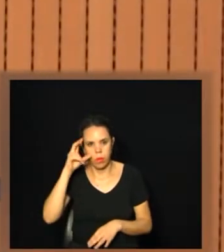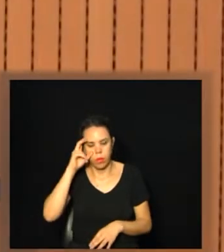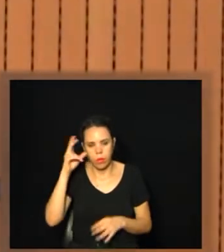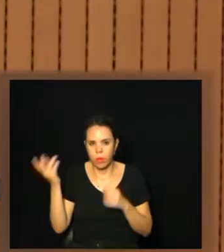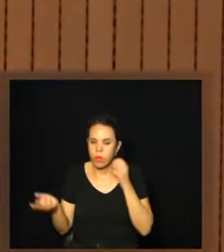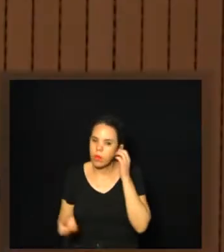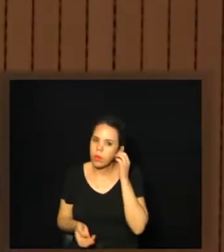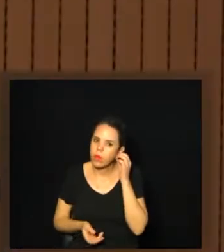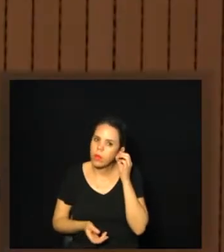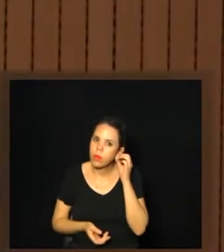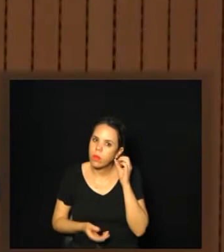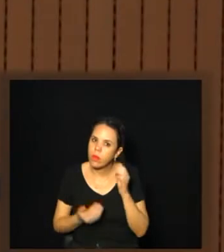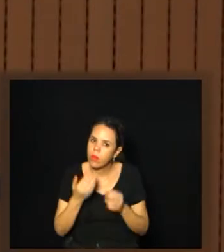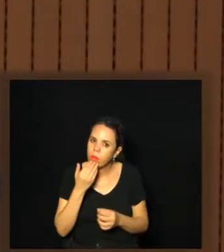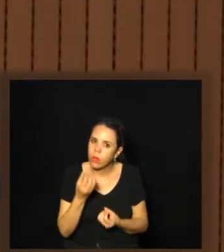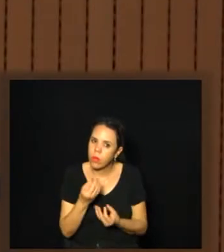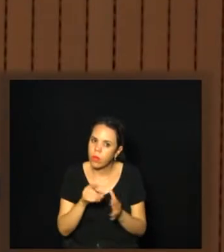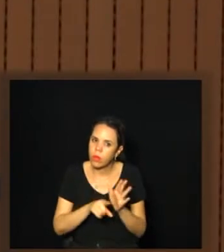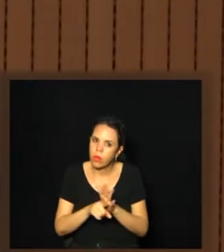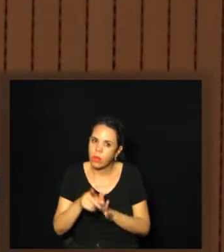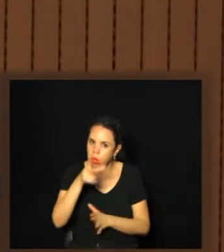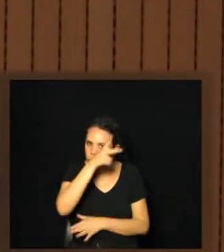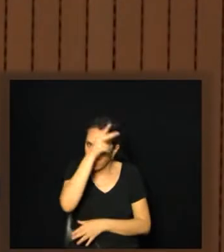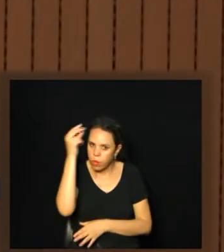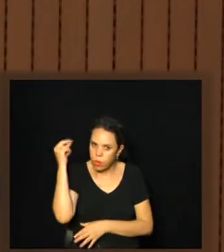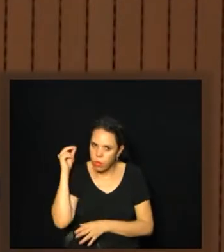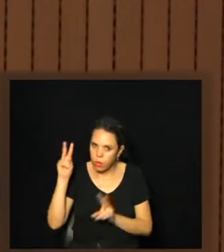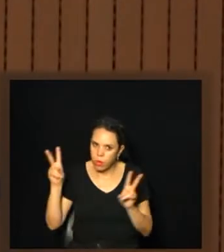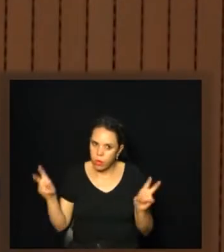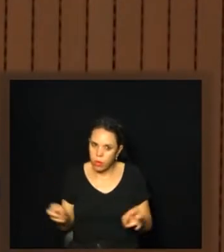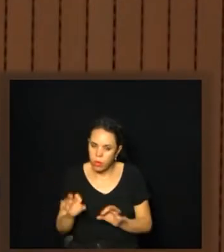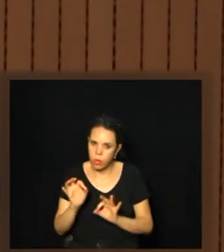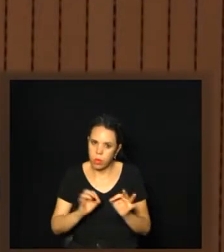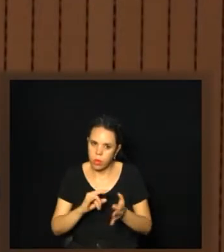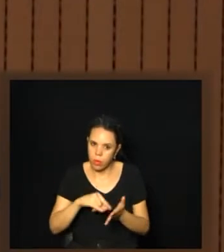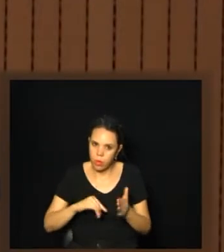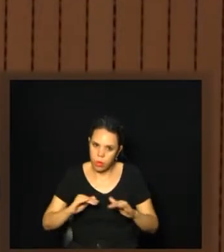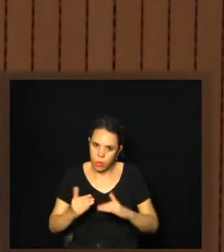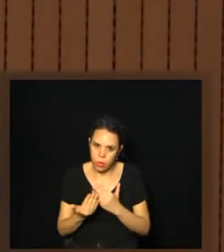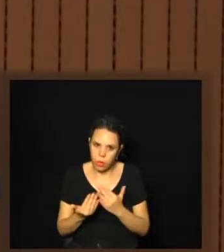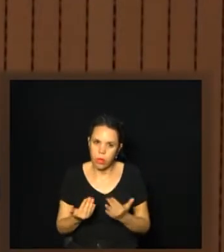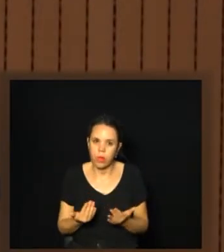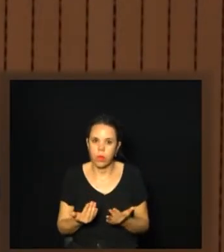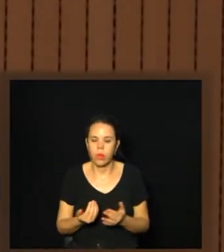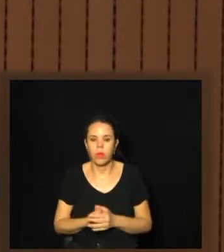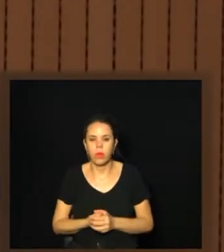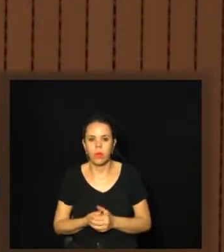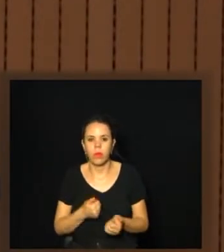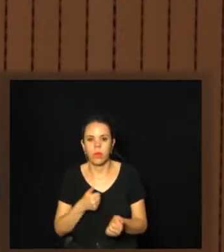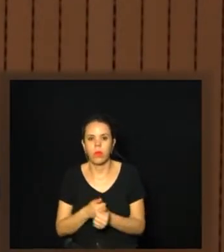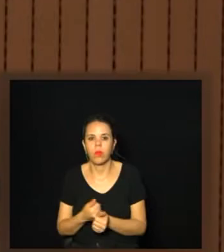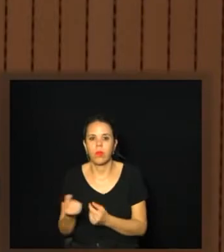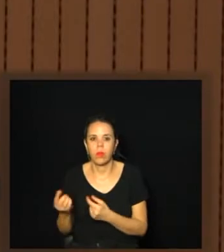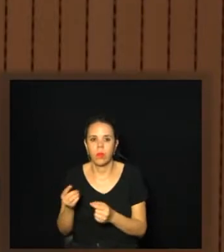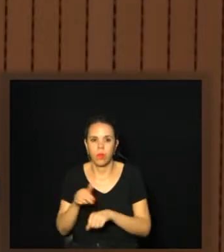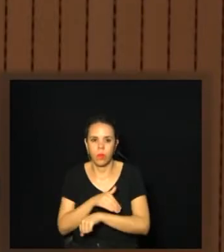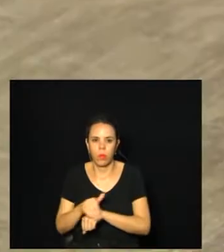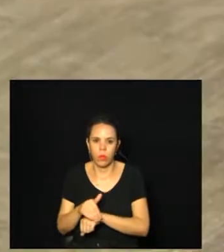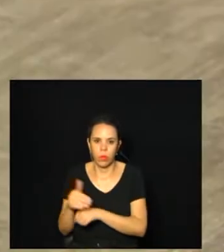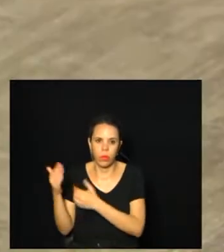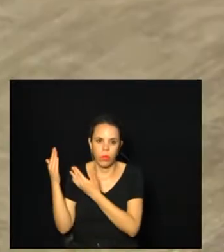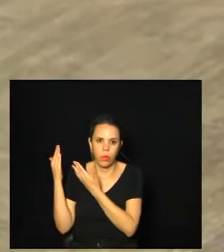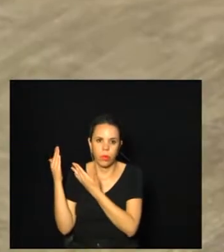Carlinhos Camelot, que pede informações à Prefeitura sobre a regularização fundiária de núcleos próximo à rua Serra